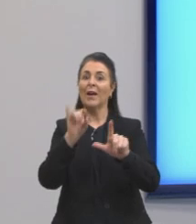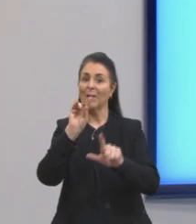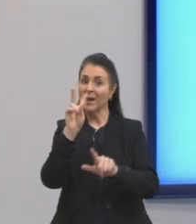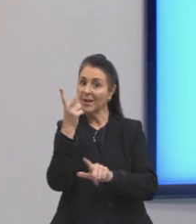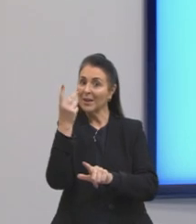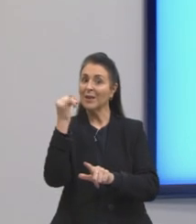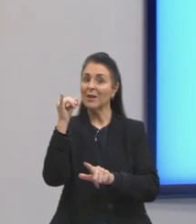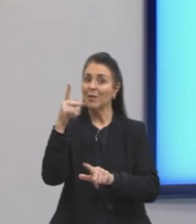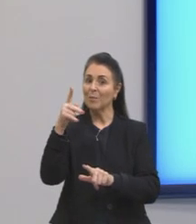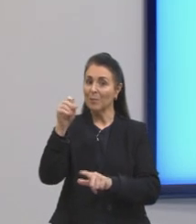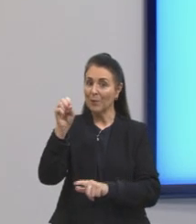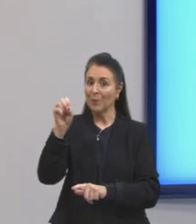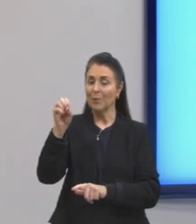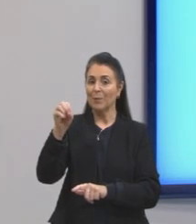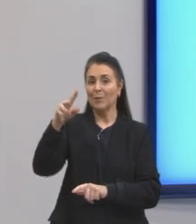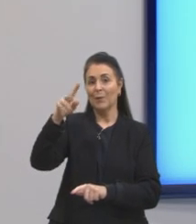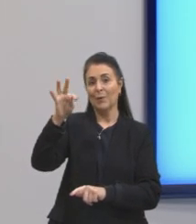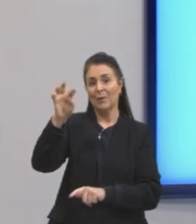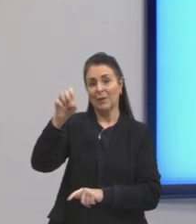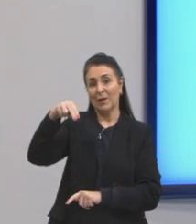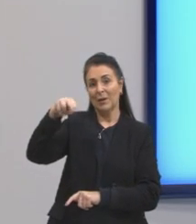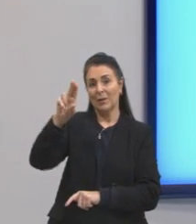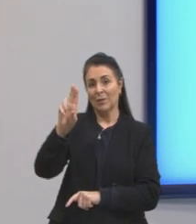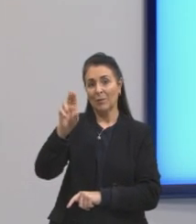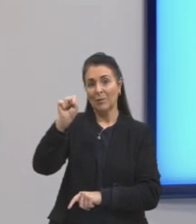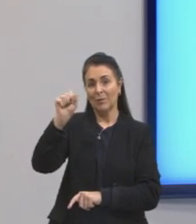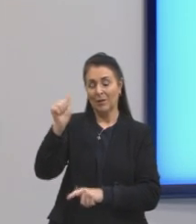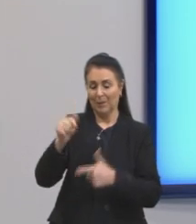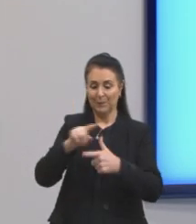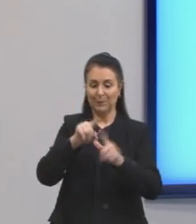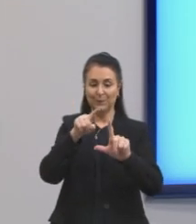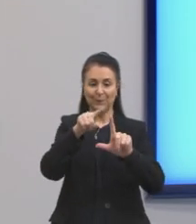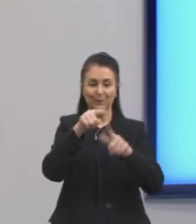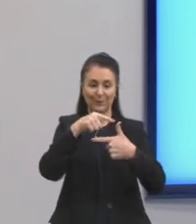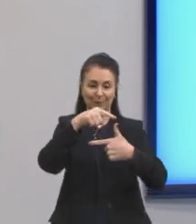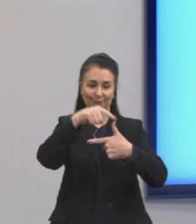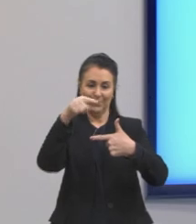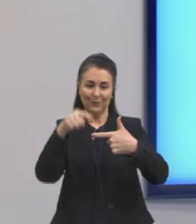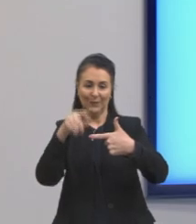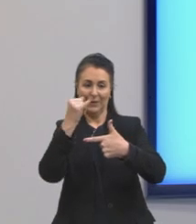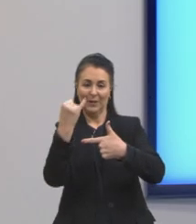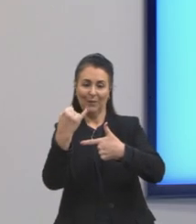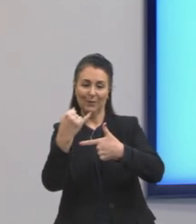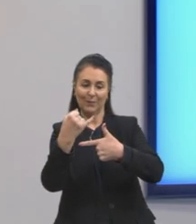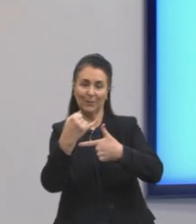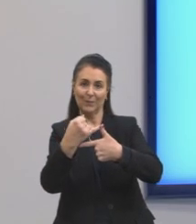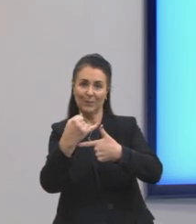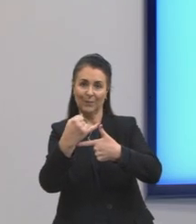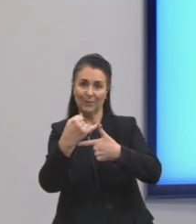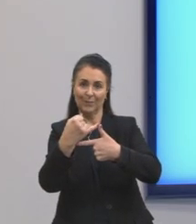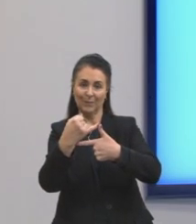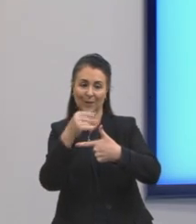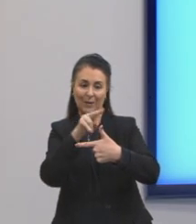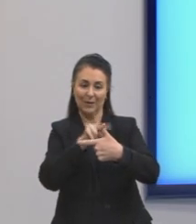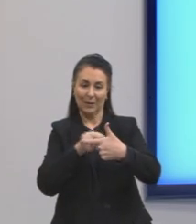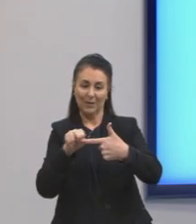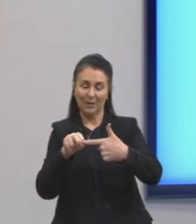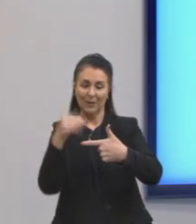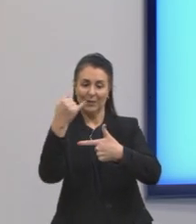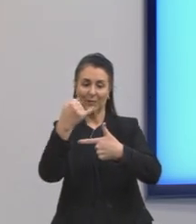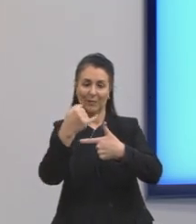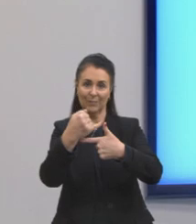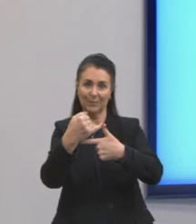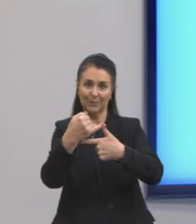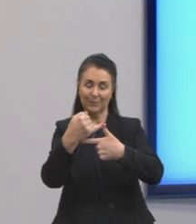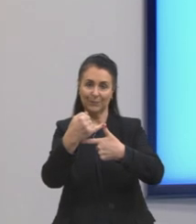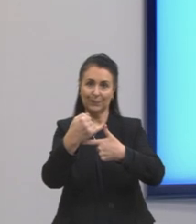os lados que encostam então no ângulo nulo ângulo reto são denominados catetos e